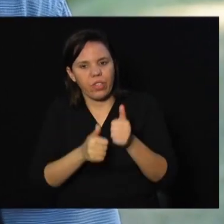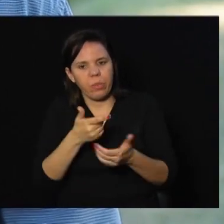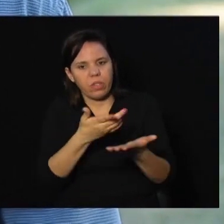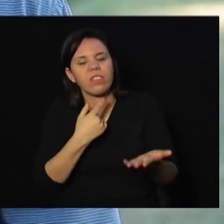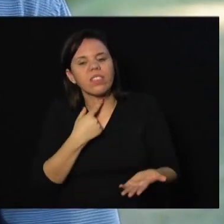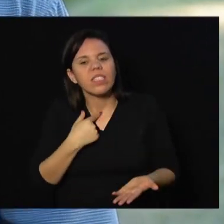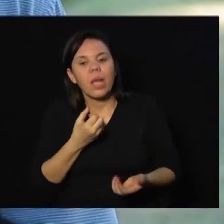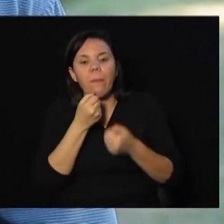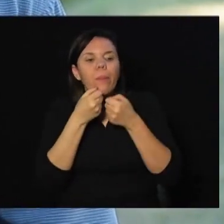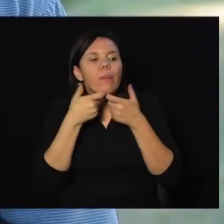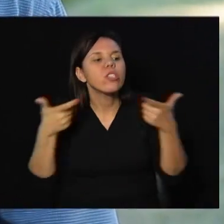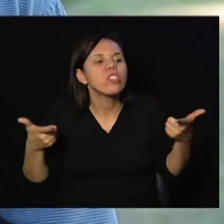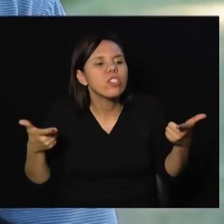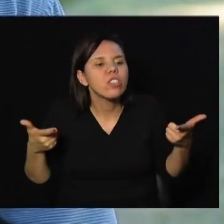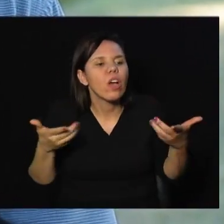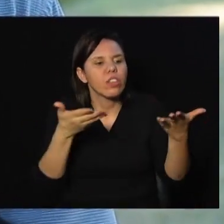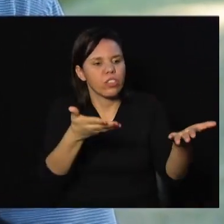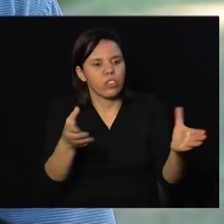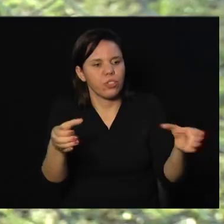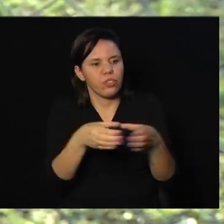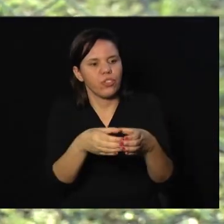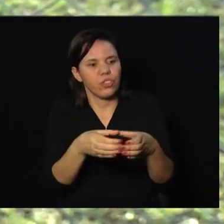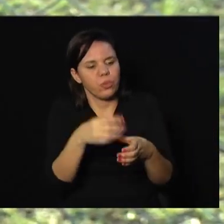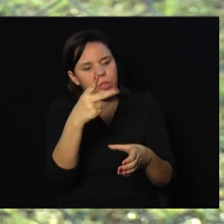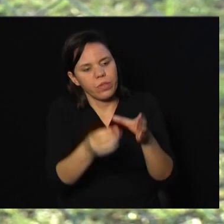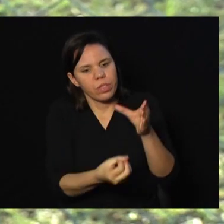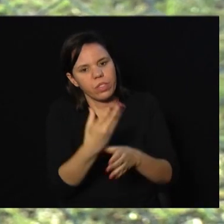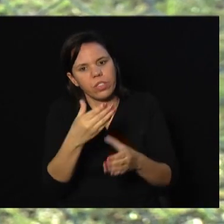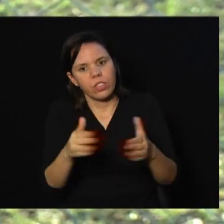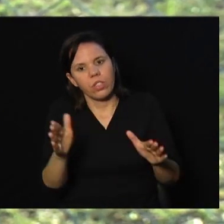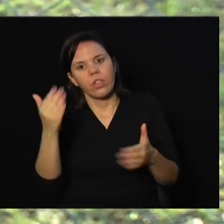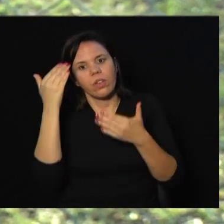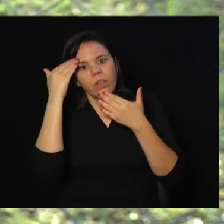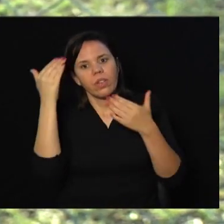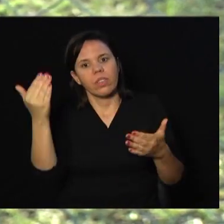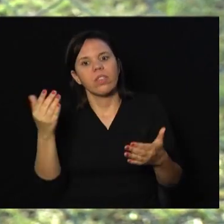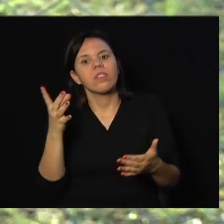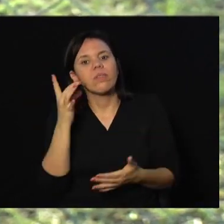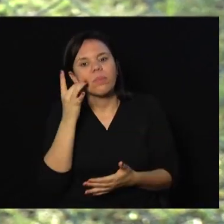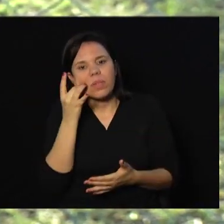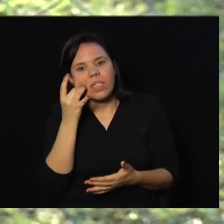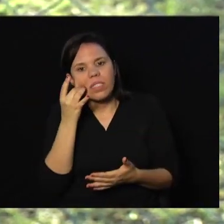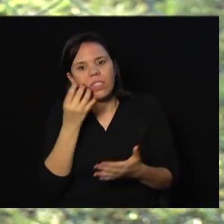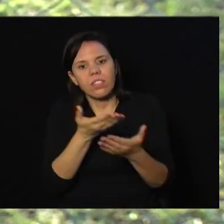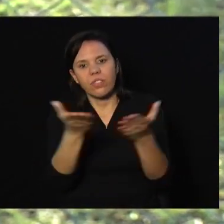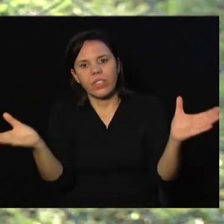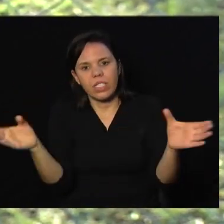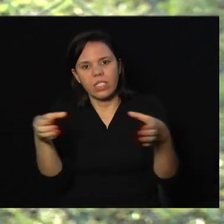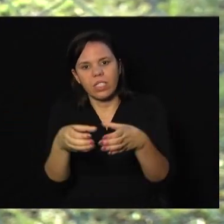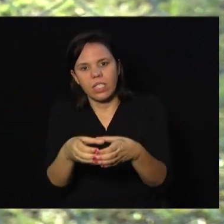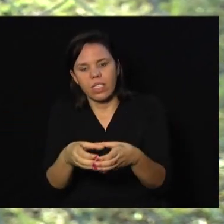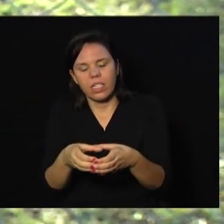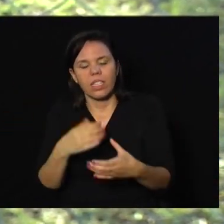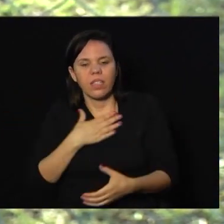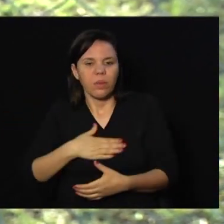desejo toda a sorte do mundo ao Brasilis. Muito obrigado, eu agradeço, né, a presença de vocês aqui. É